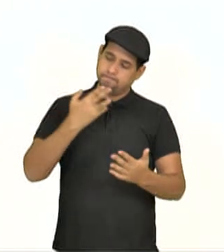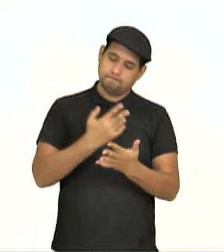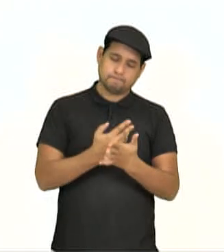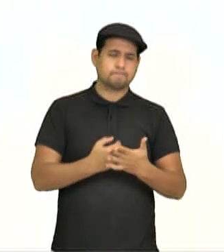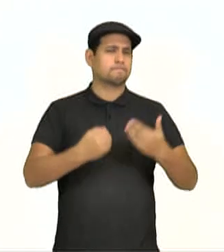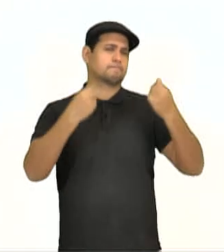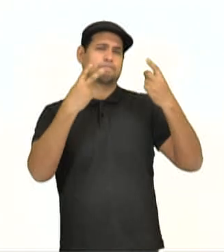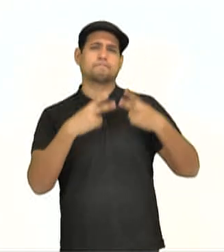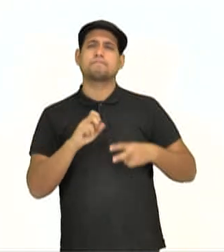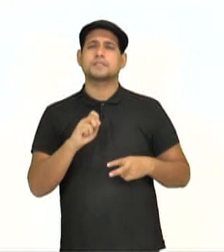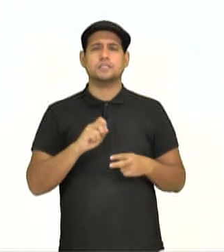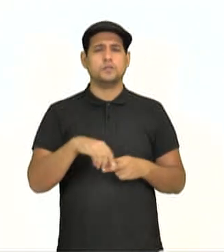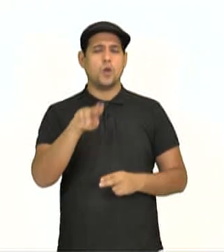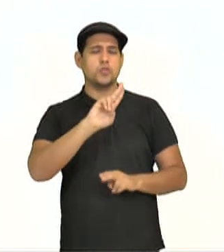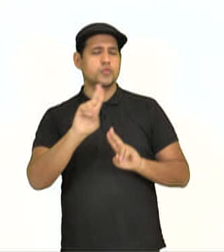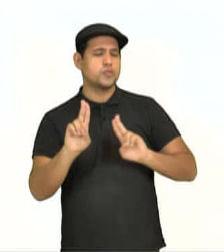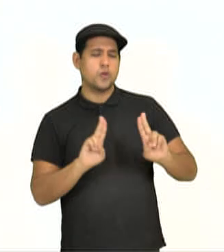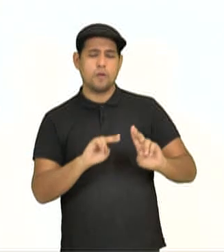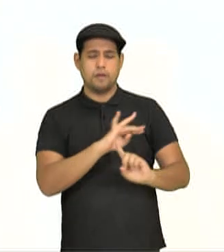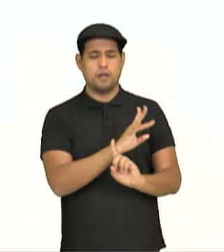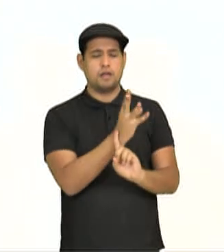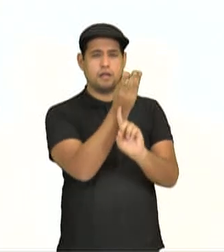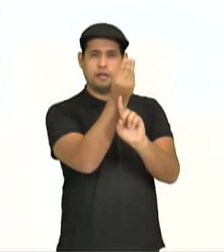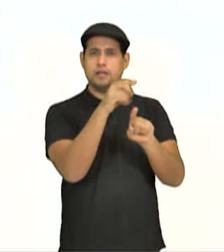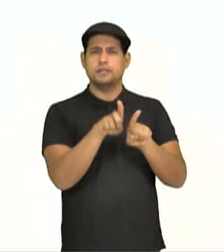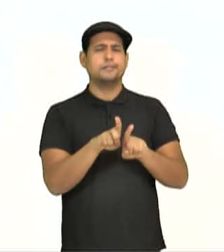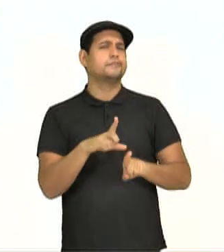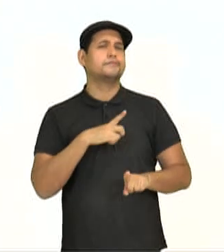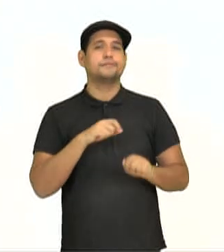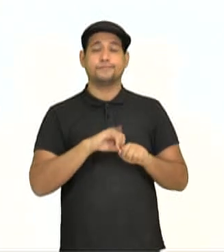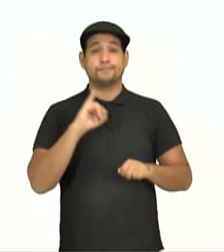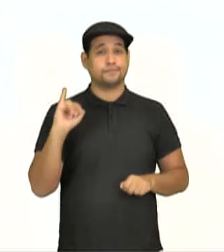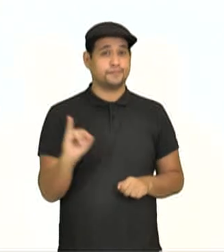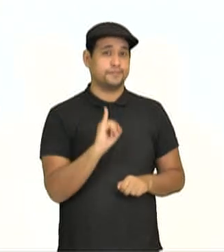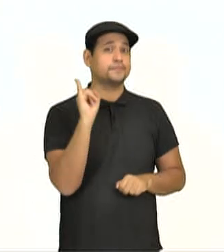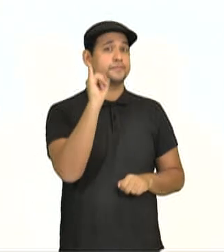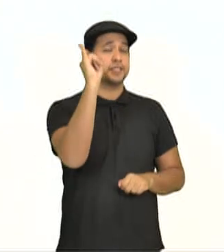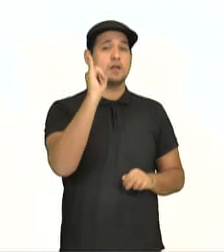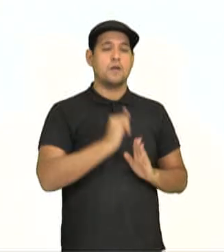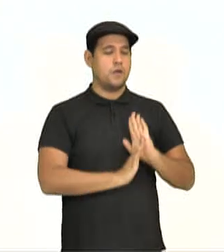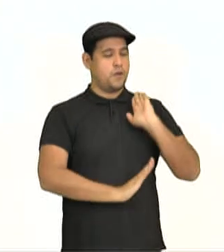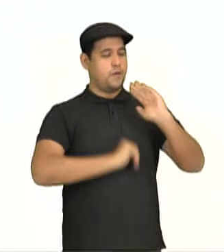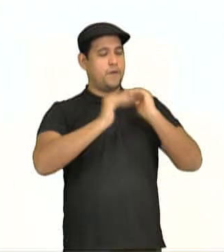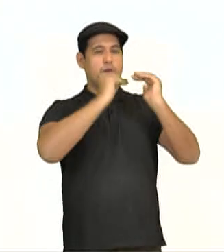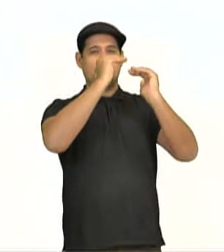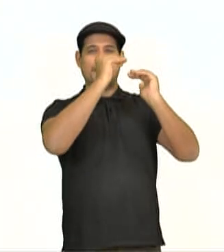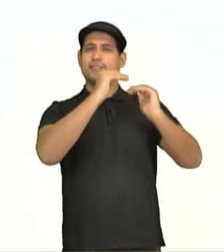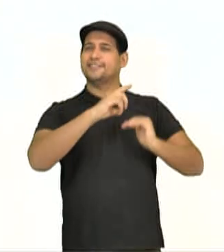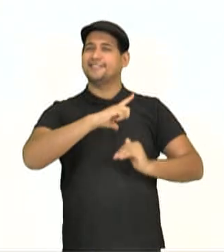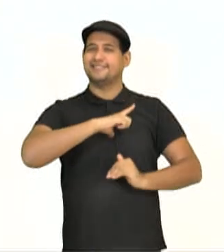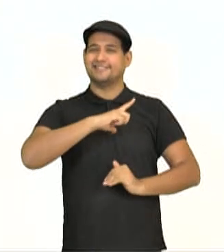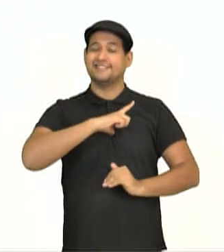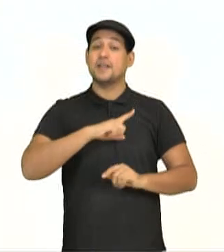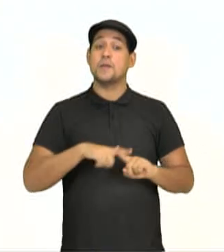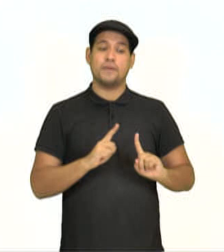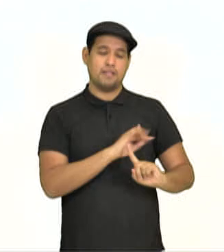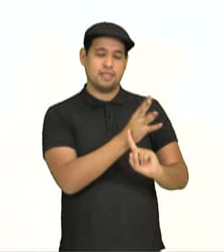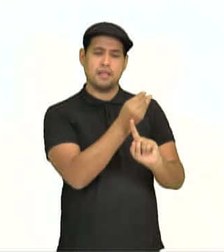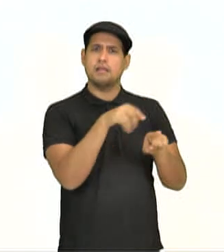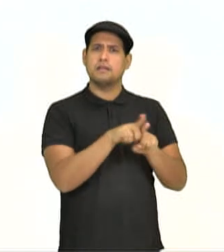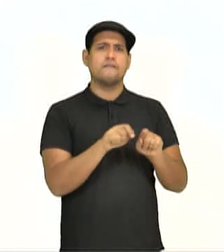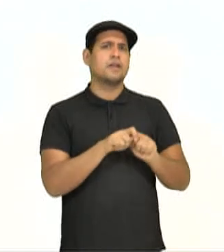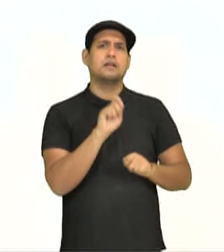com muitos nomes de artistas que foram importantes para sua evolução. Esses